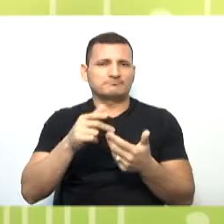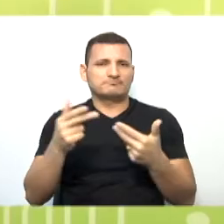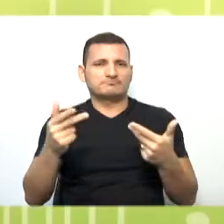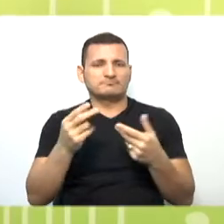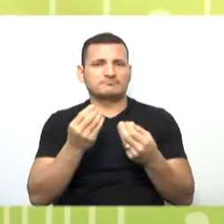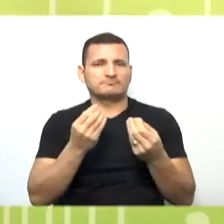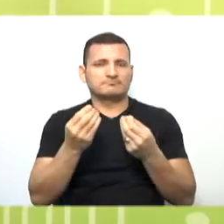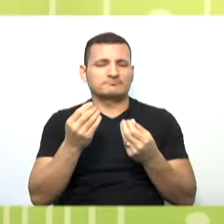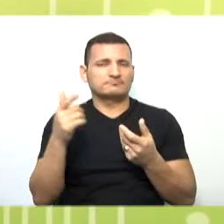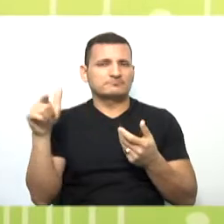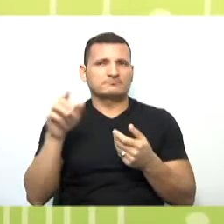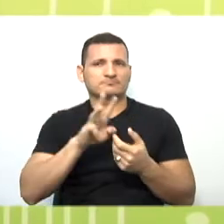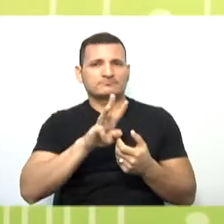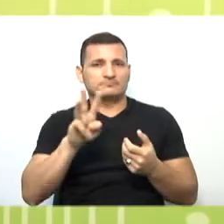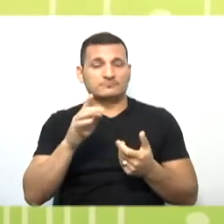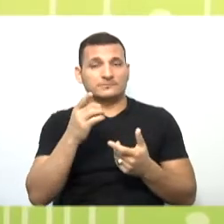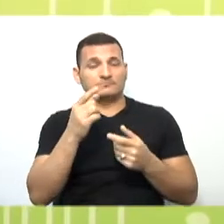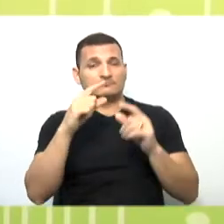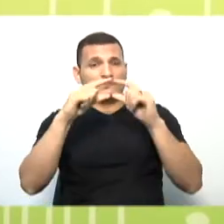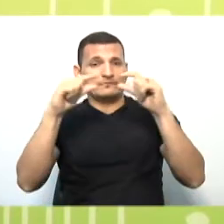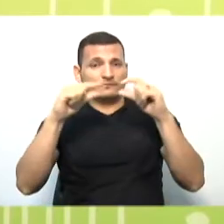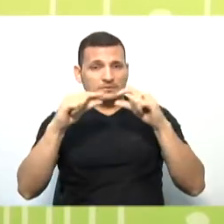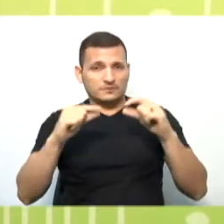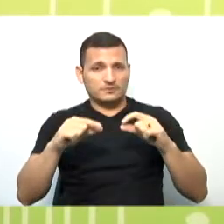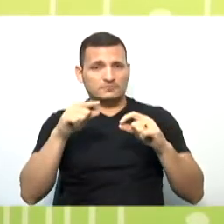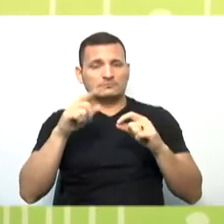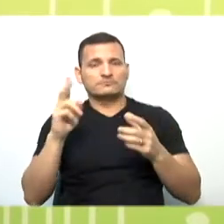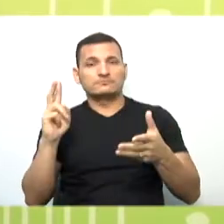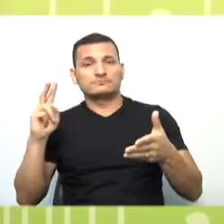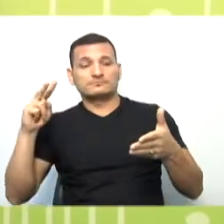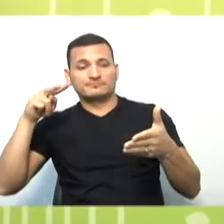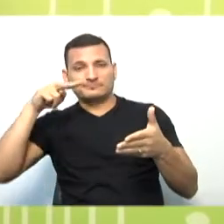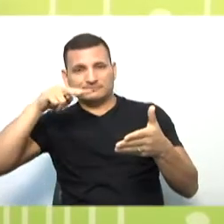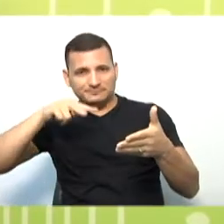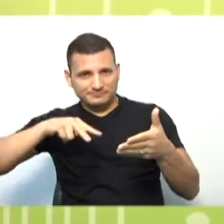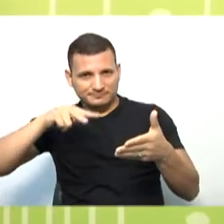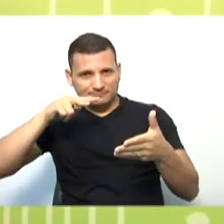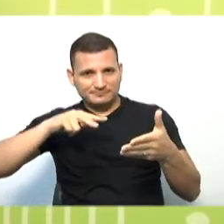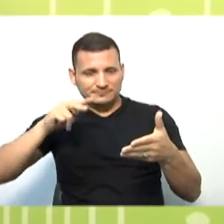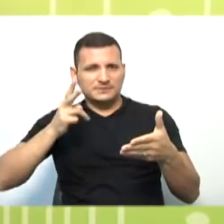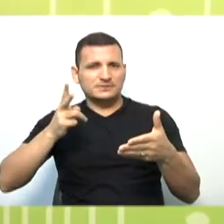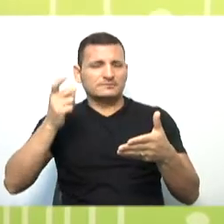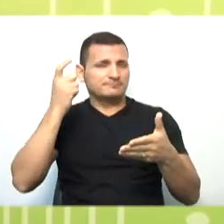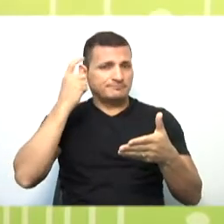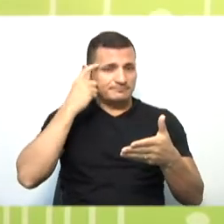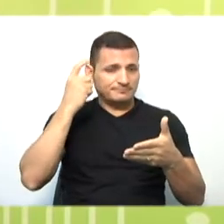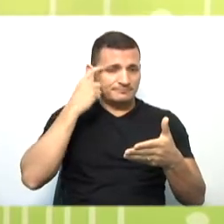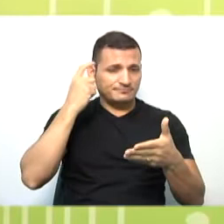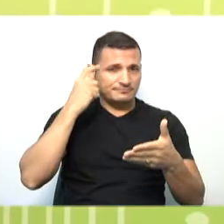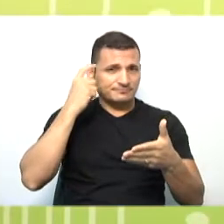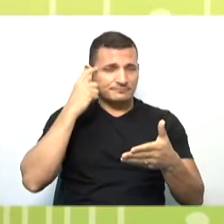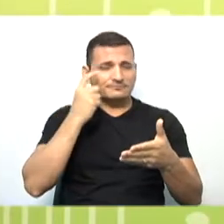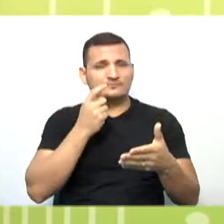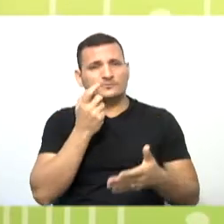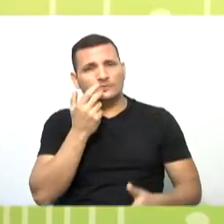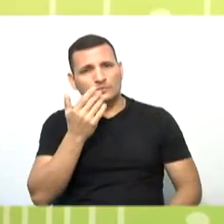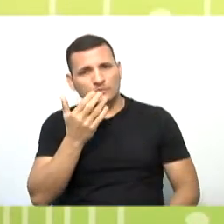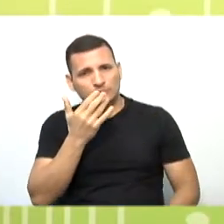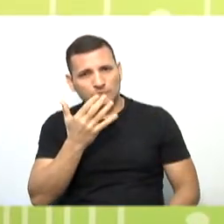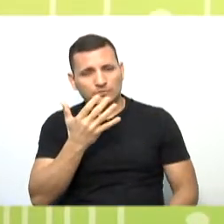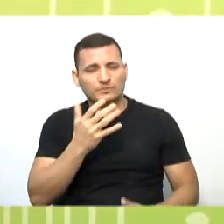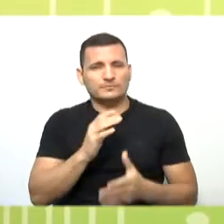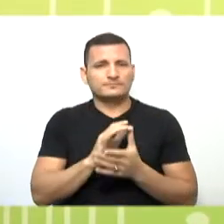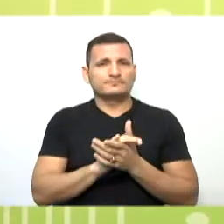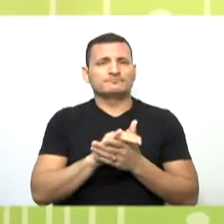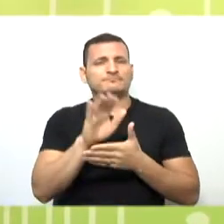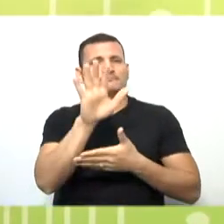nosso menu, o nosso formulário bem atrativo para o cliente, de uma forma sempre pensando naquela cor, deixar